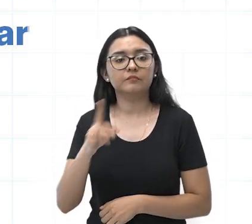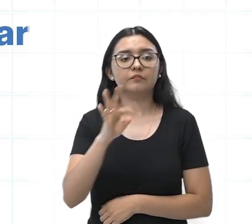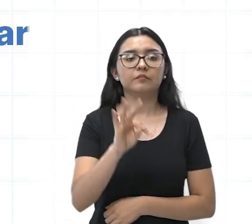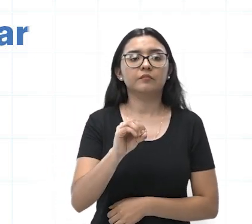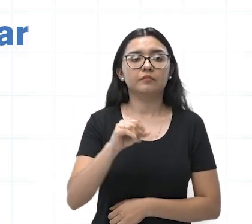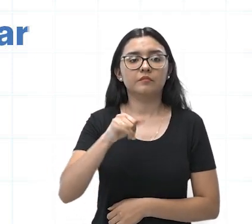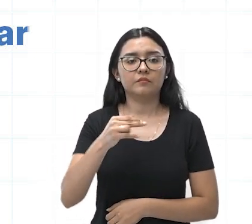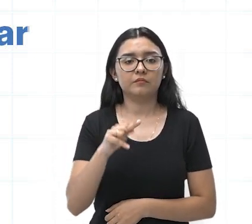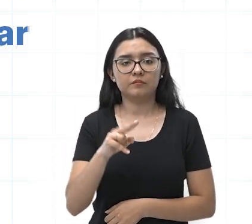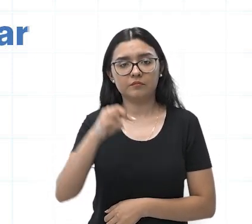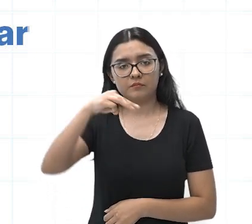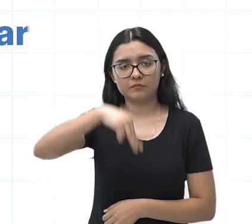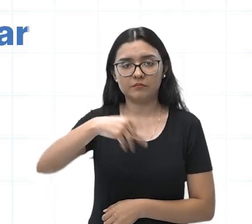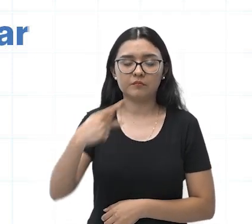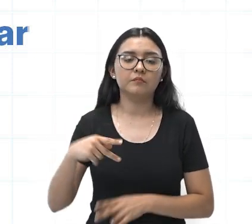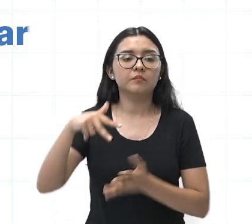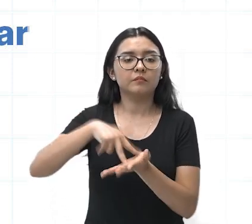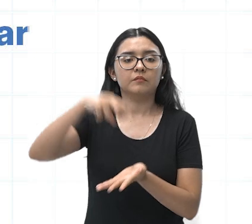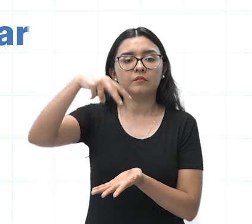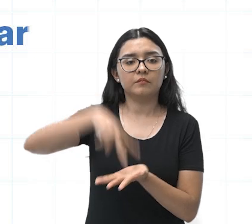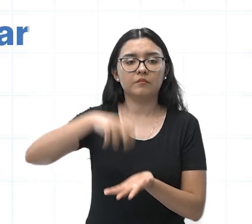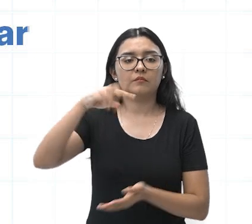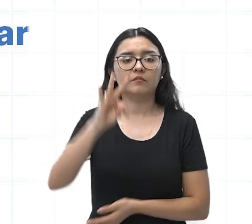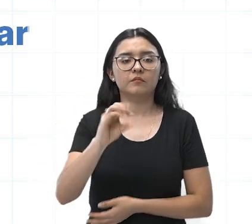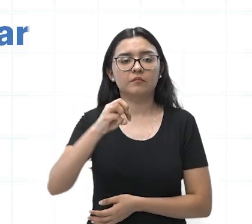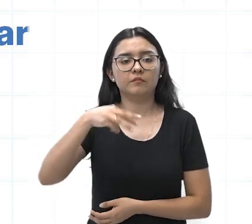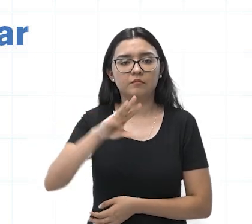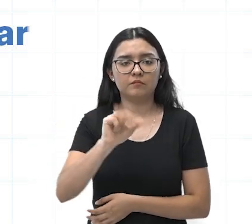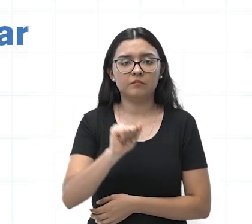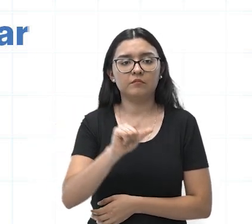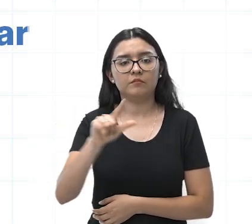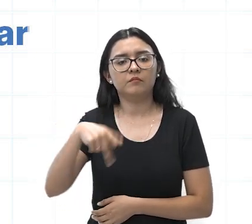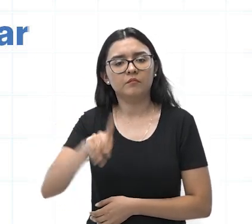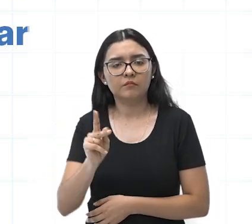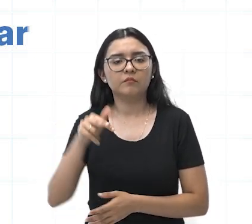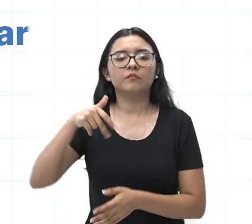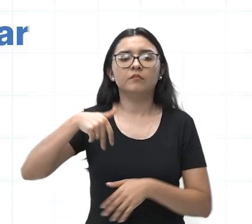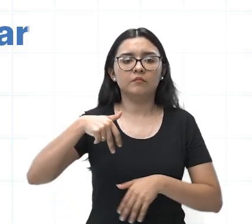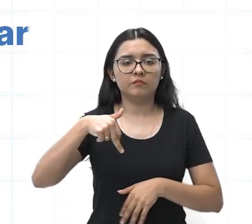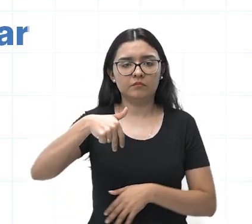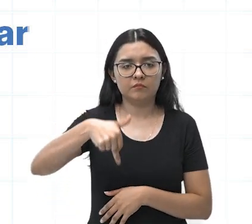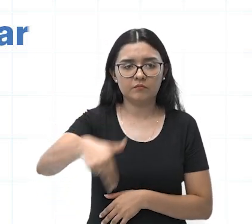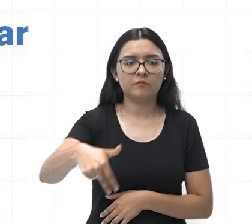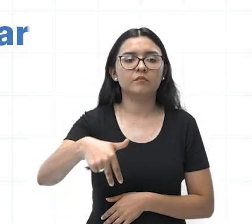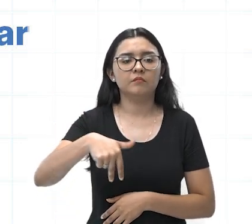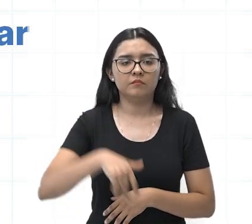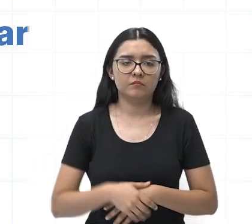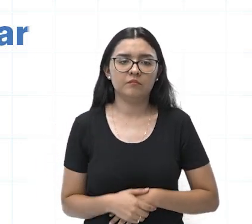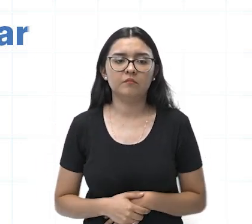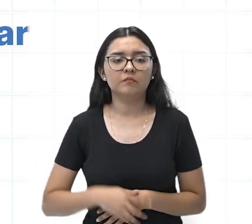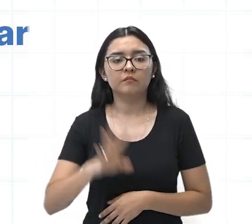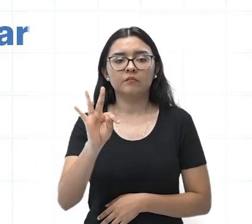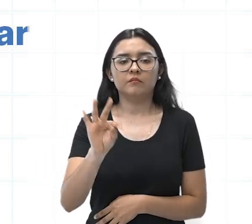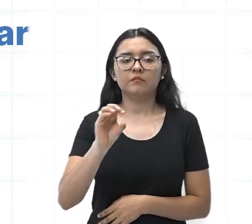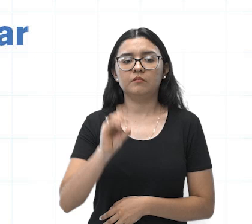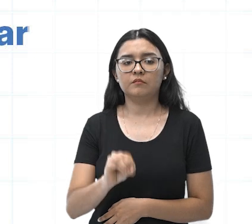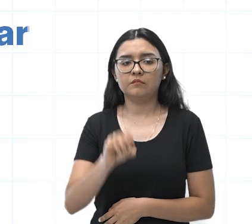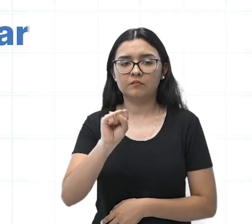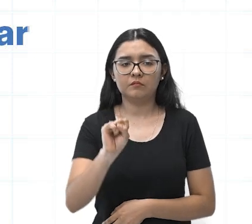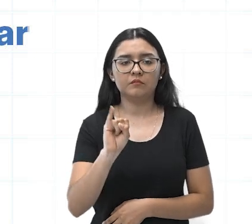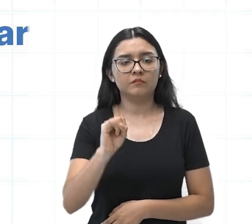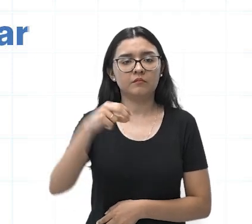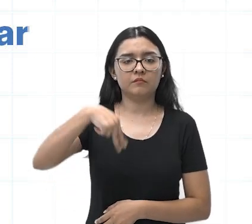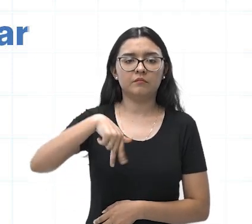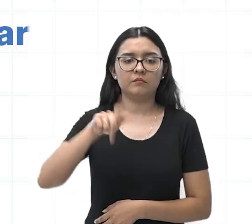que é pular, to jump, pular, to walk, caminhar, to walk, caminhar,